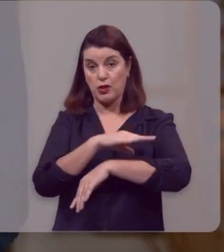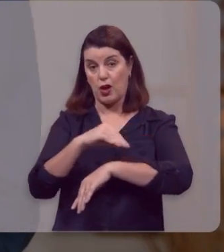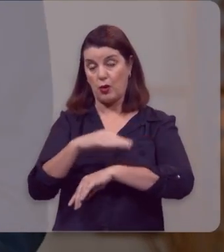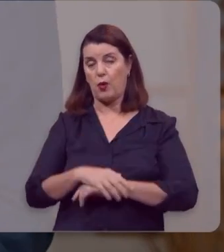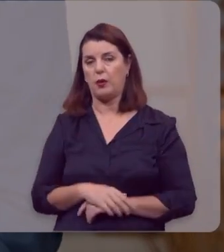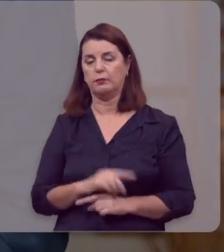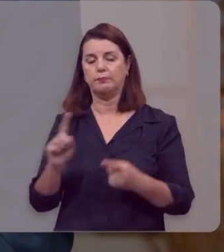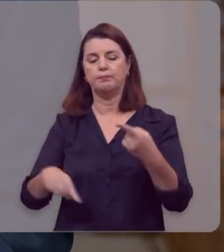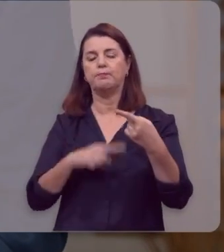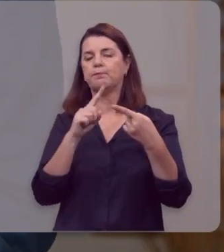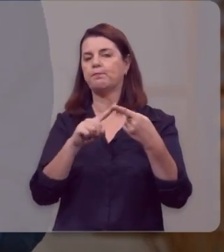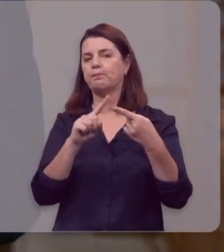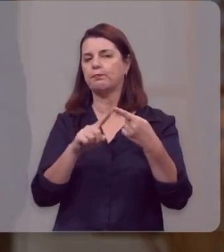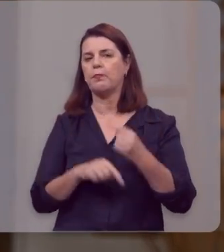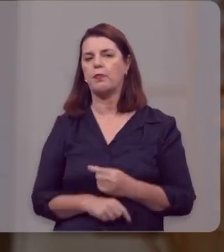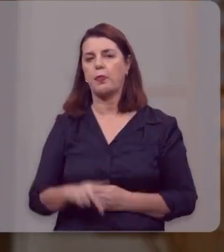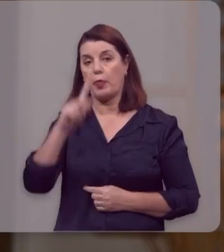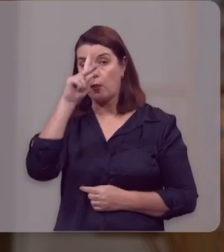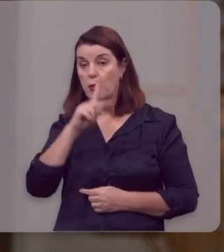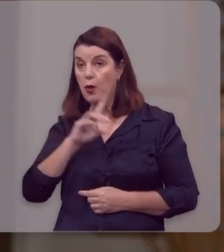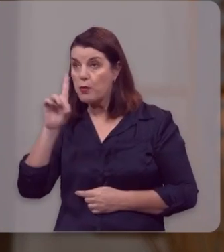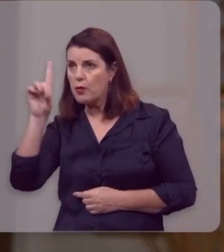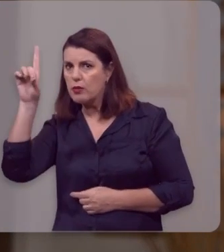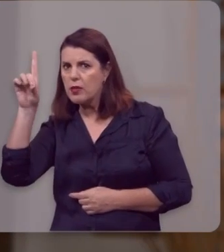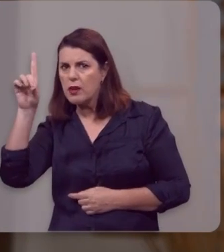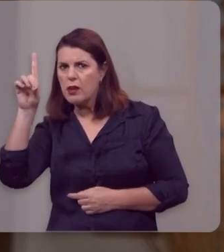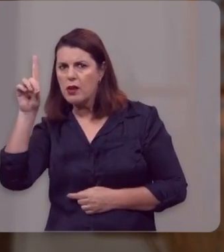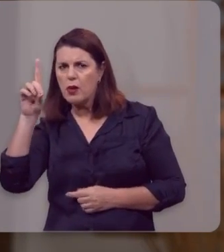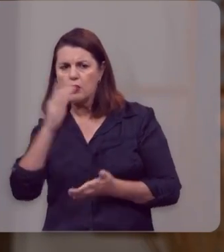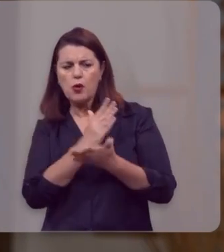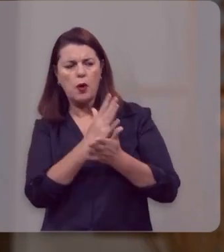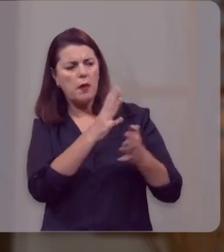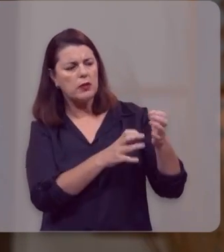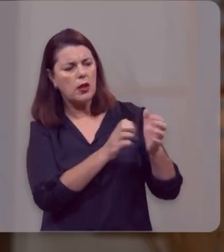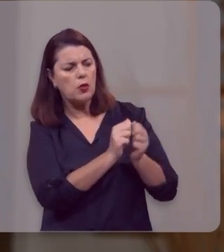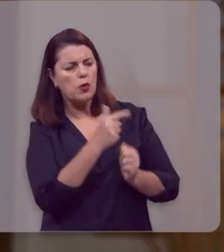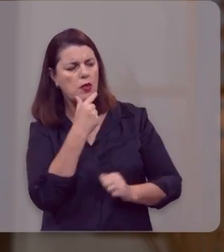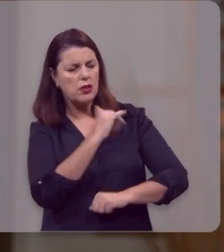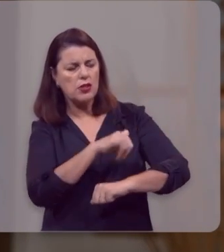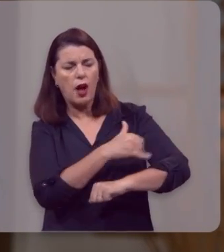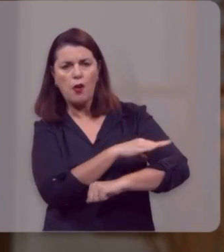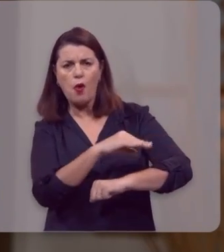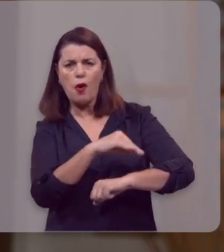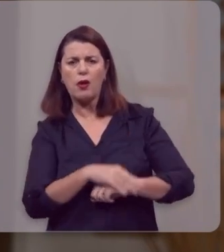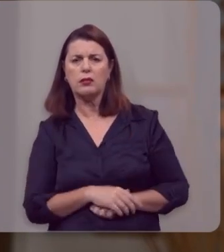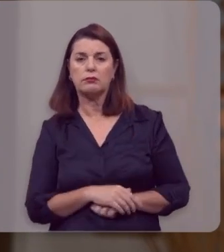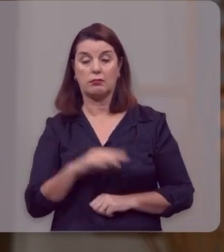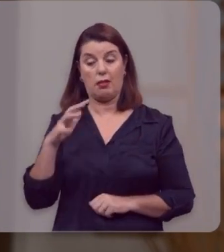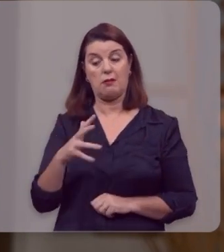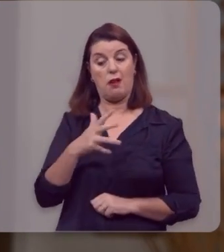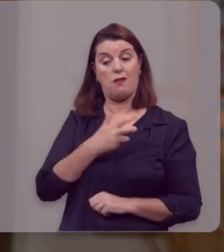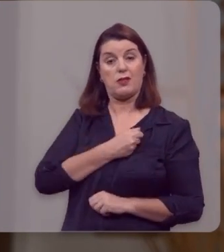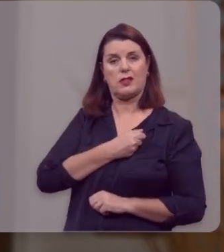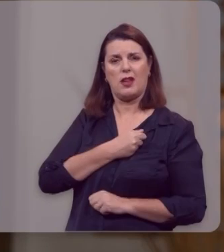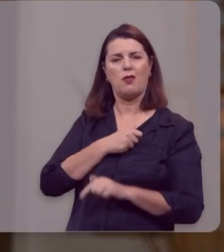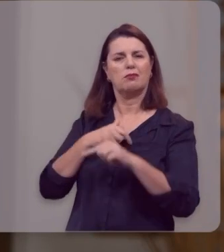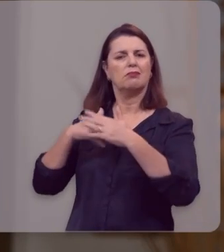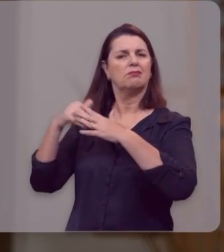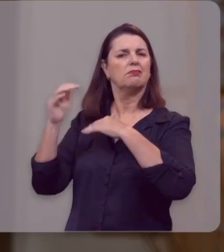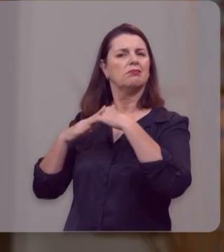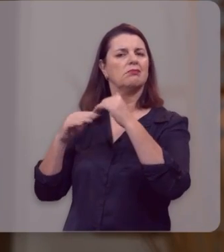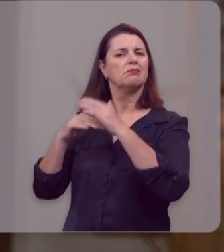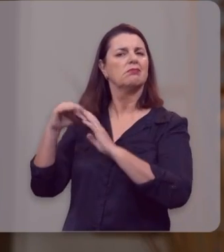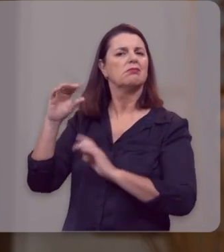A primeira coisa é que foi o próprio Deus quem começa a luta com Jacó. A salvação é uma obra de